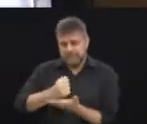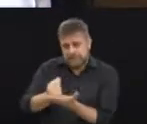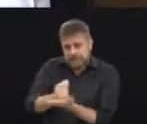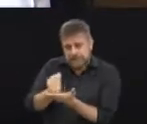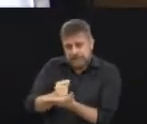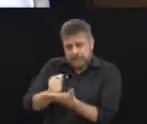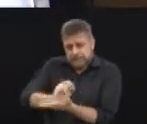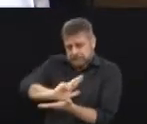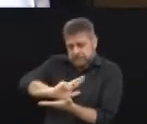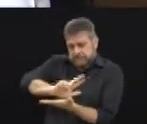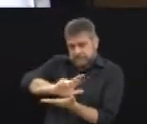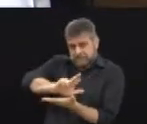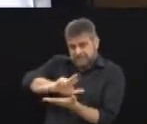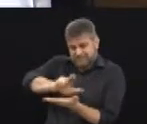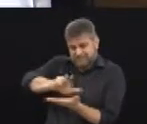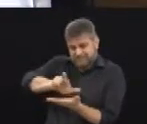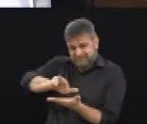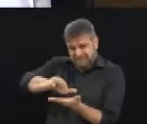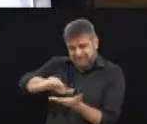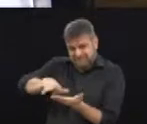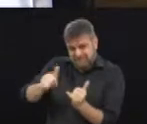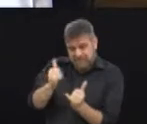existem alguns medicamentos que